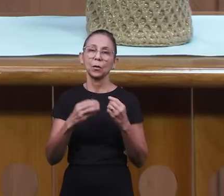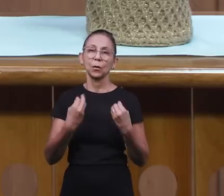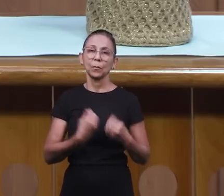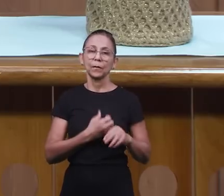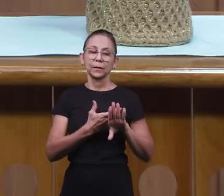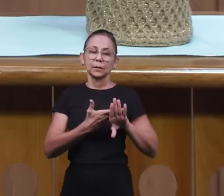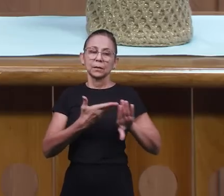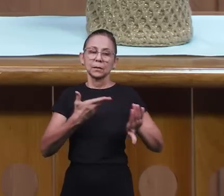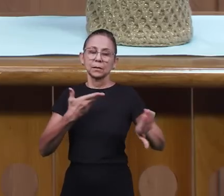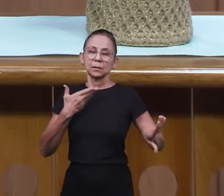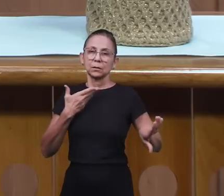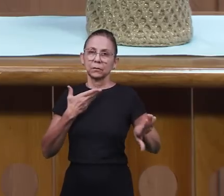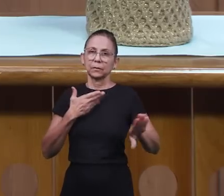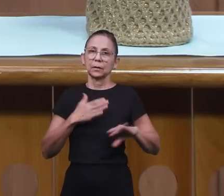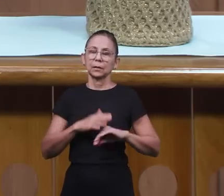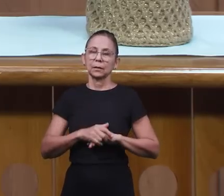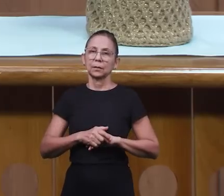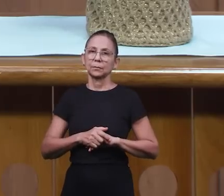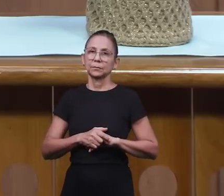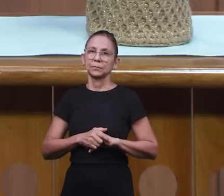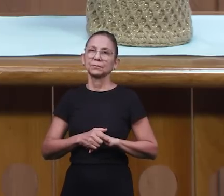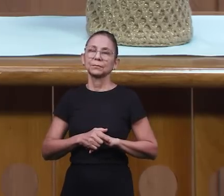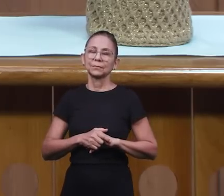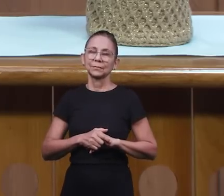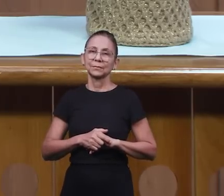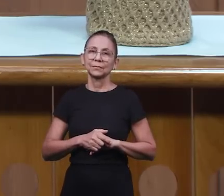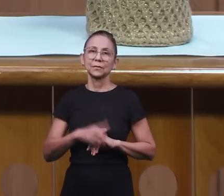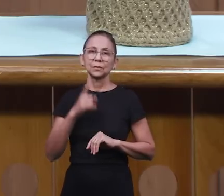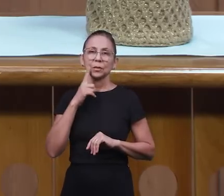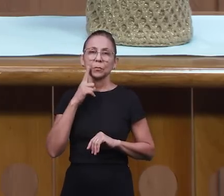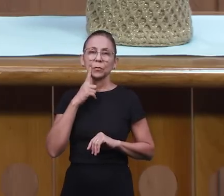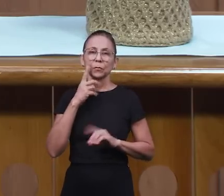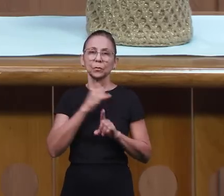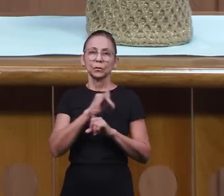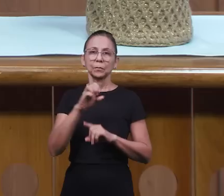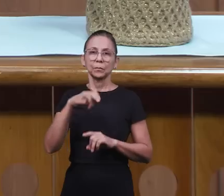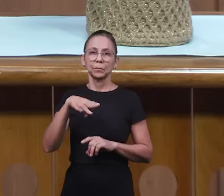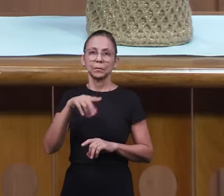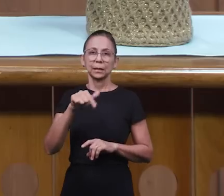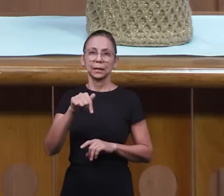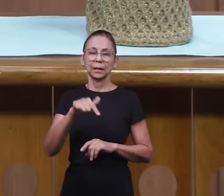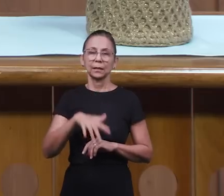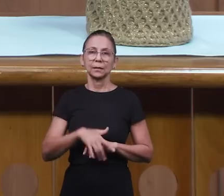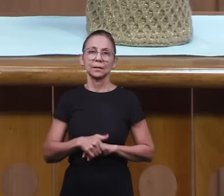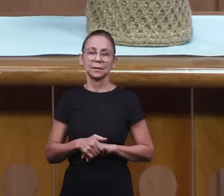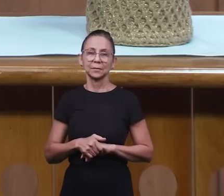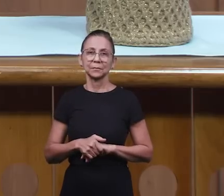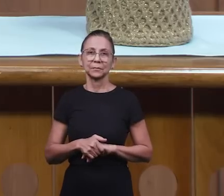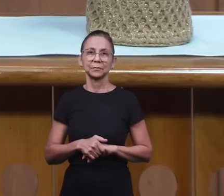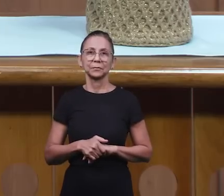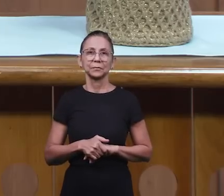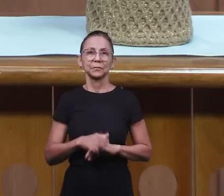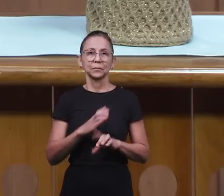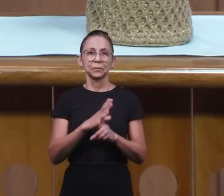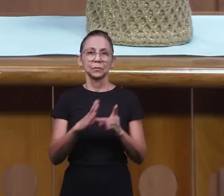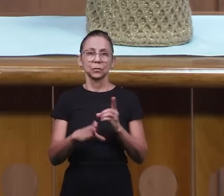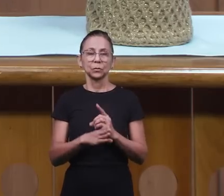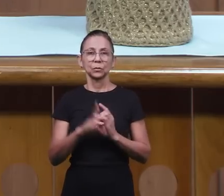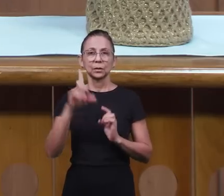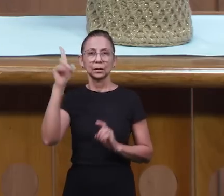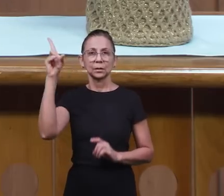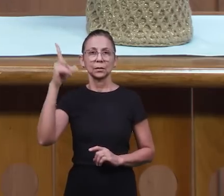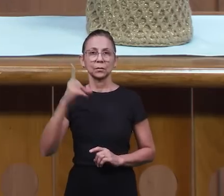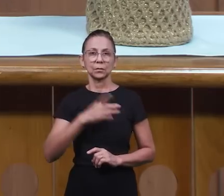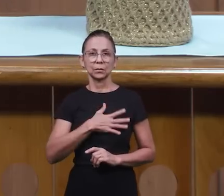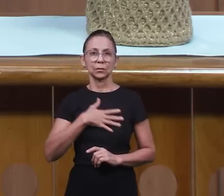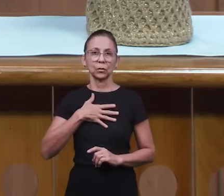de santificação a Deus. Vamos ver agora o que o profeta Miqueias fala finalmente sobre o culto que agrada a Deus. E